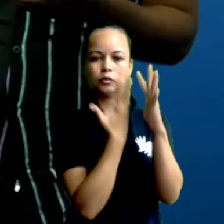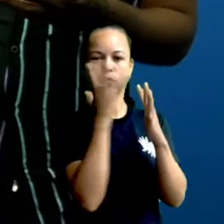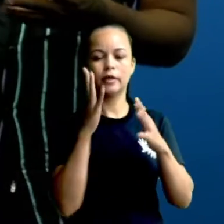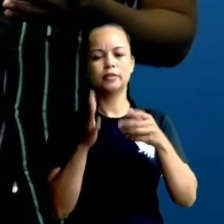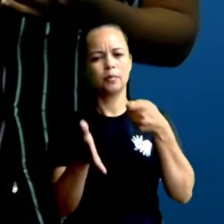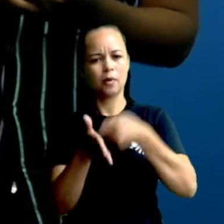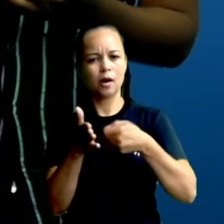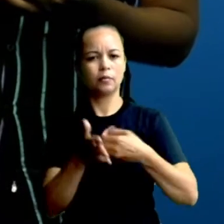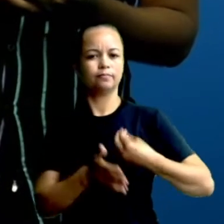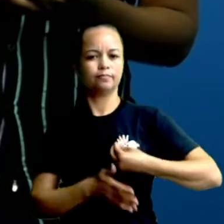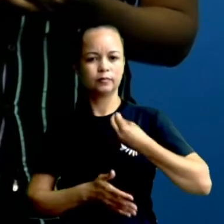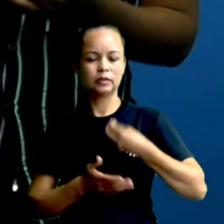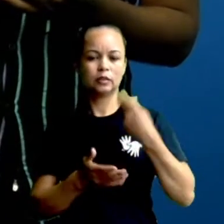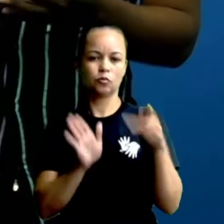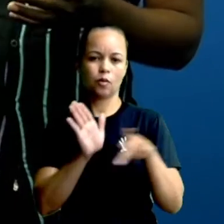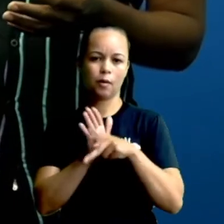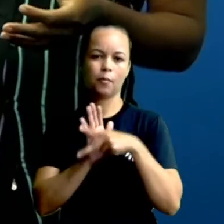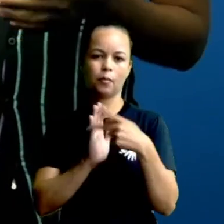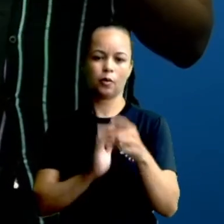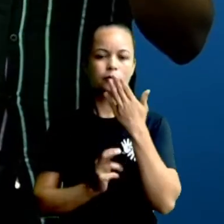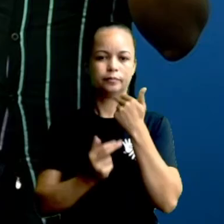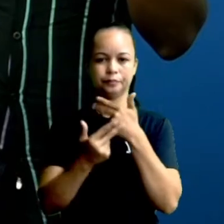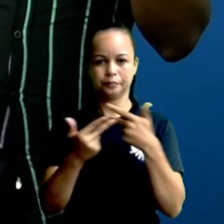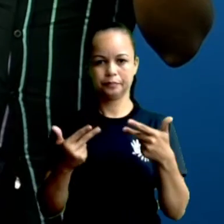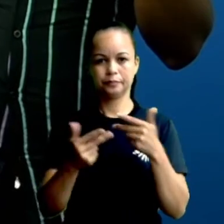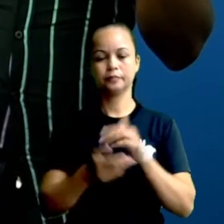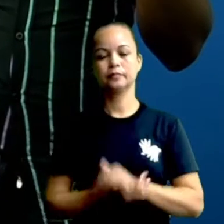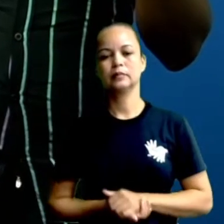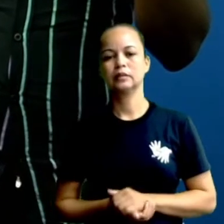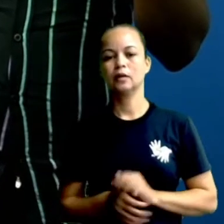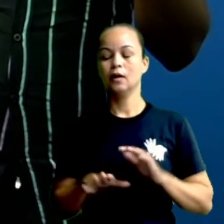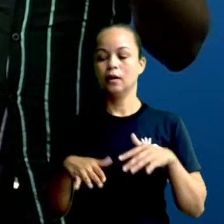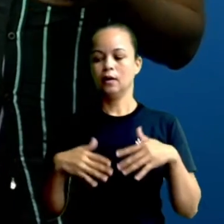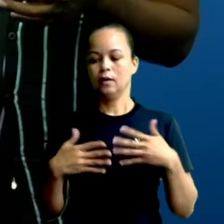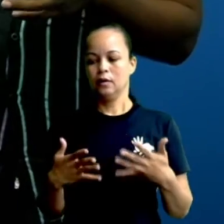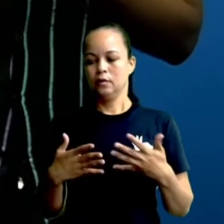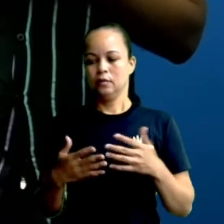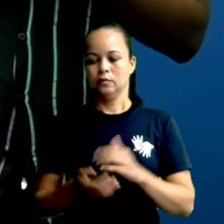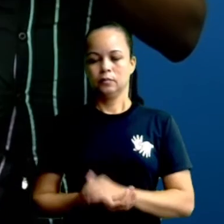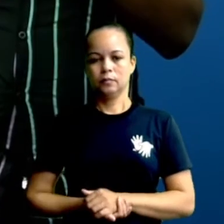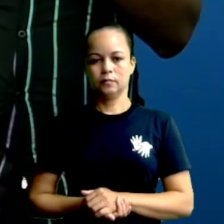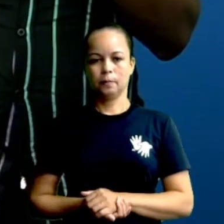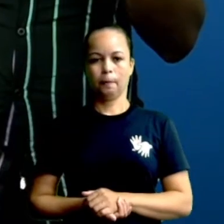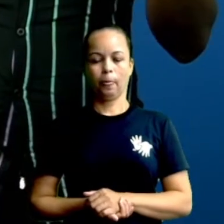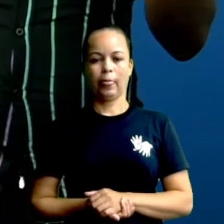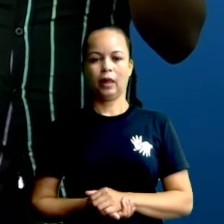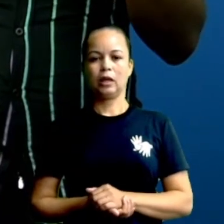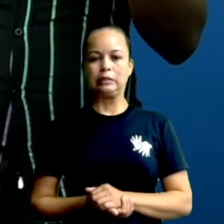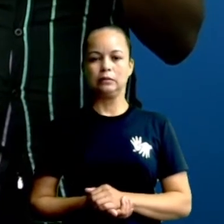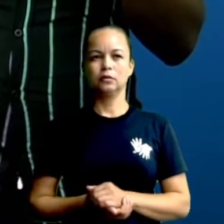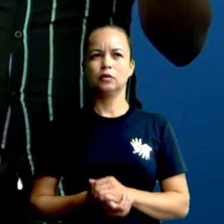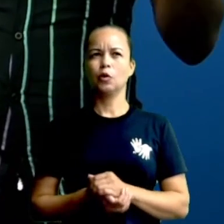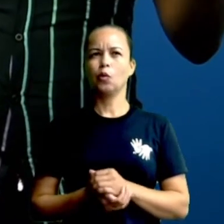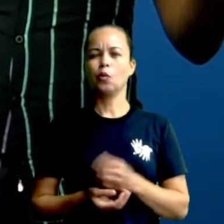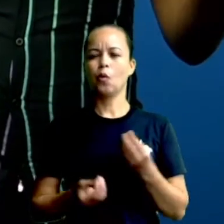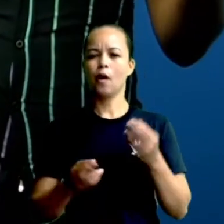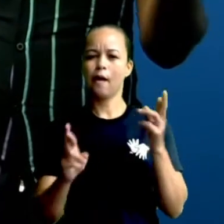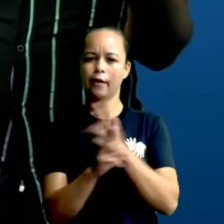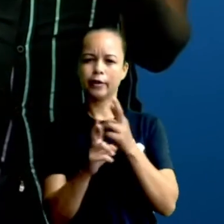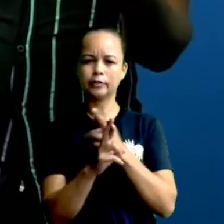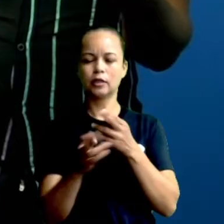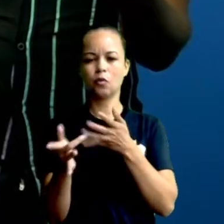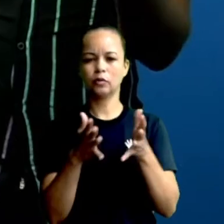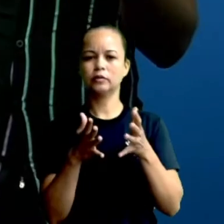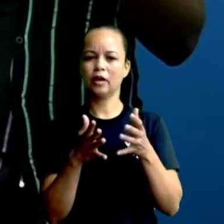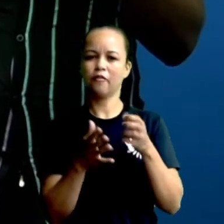na sua própria alimentação, certo? E, além disso, né, com essa relação que eles tinham